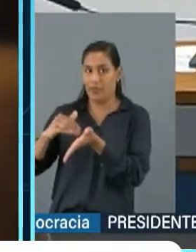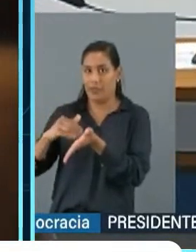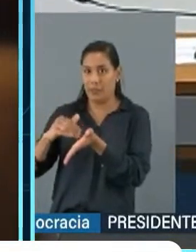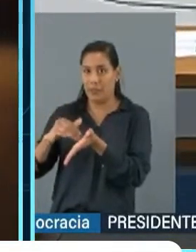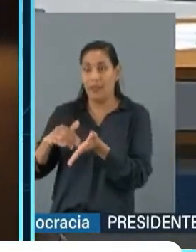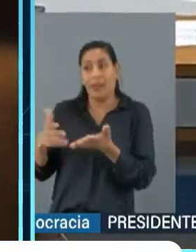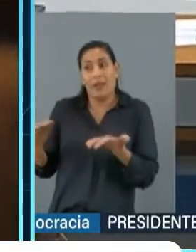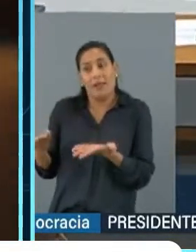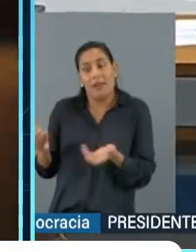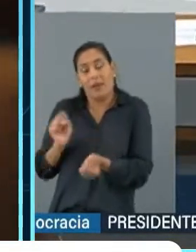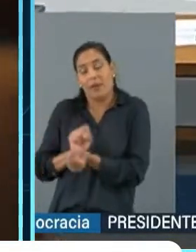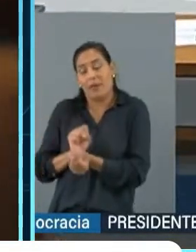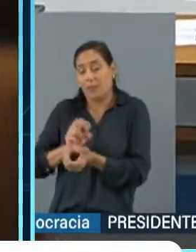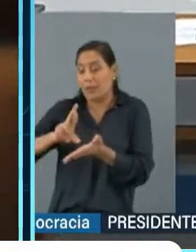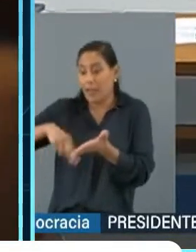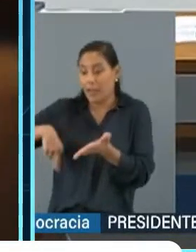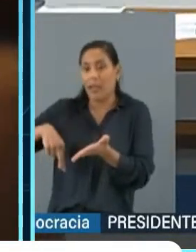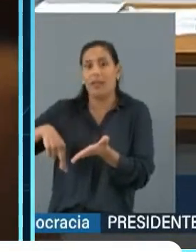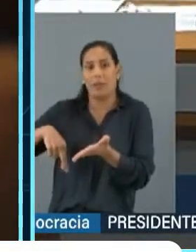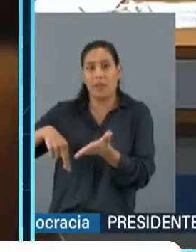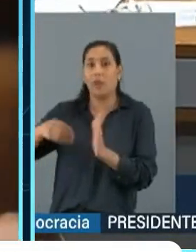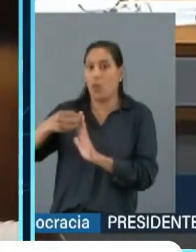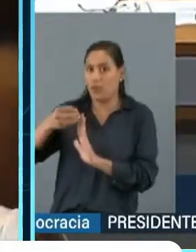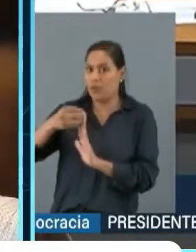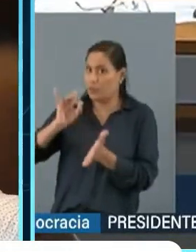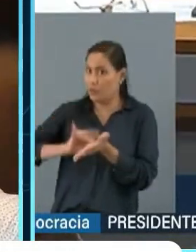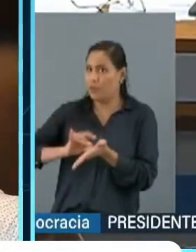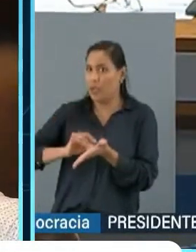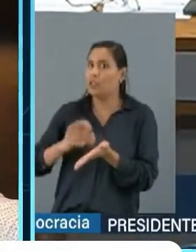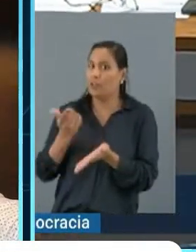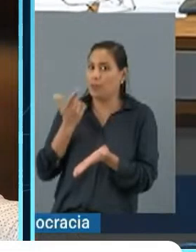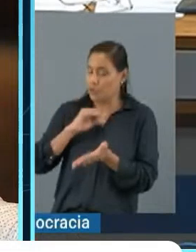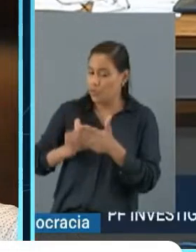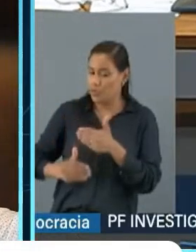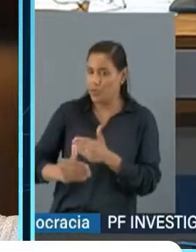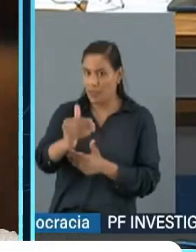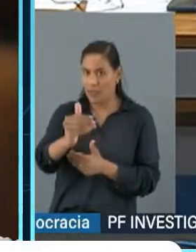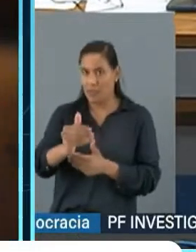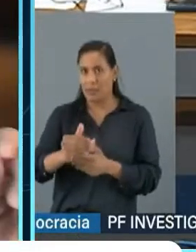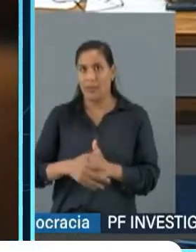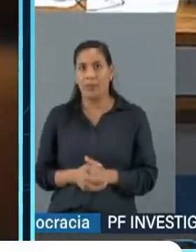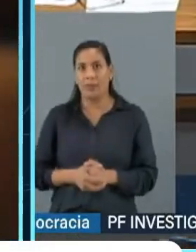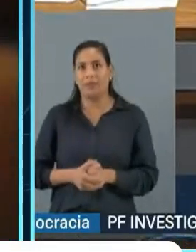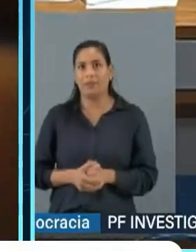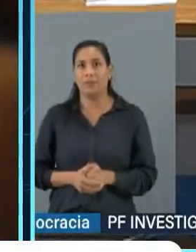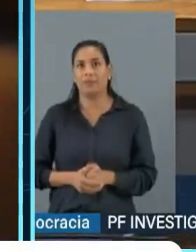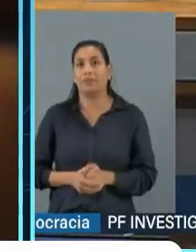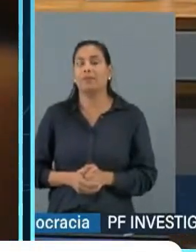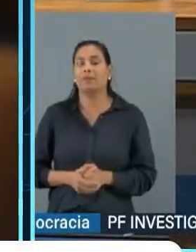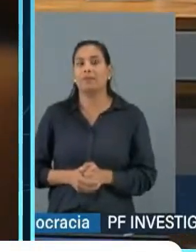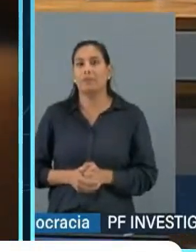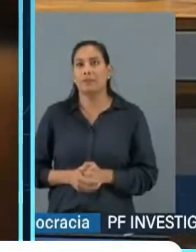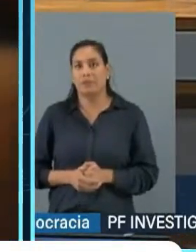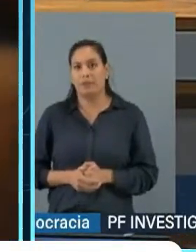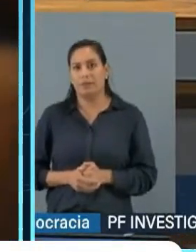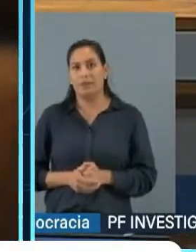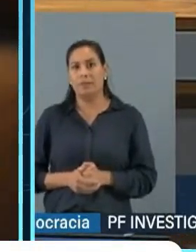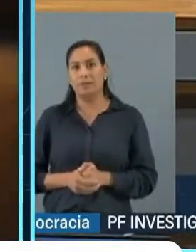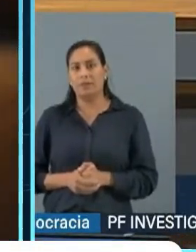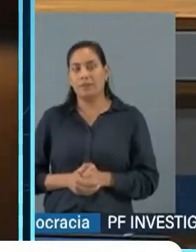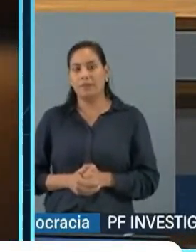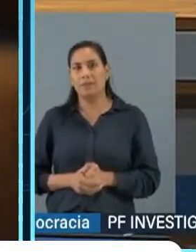forma pedagógica, nós teríamos um reequilíbrio entre os poderes da República, teríamos uma verdadeira